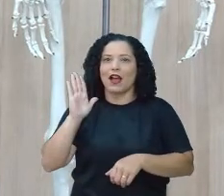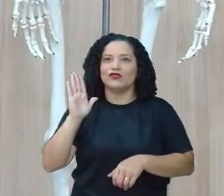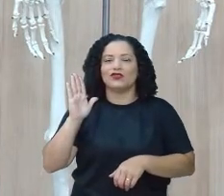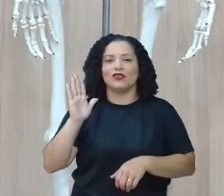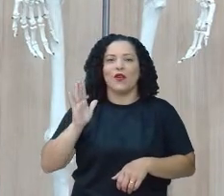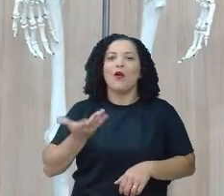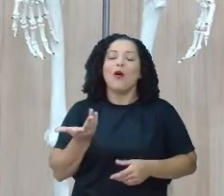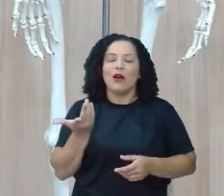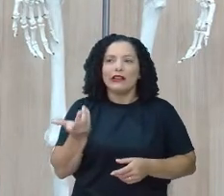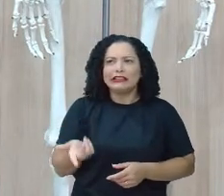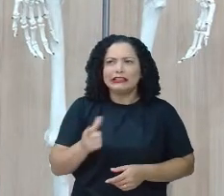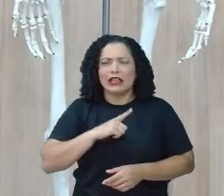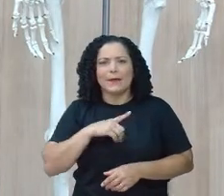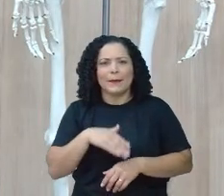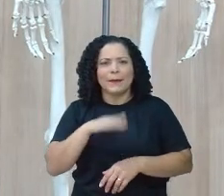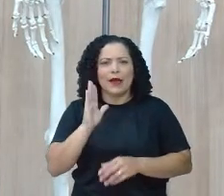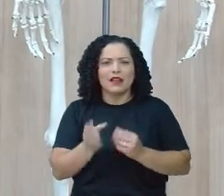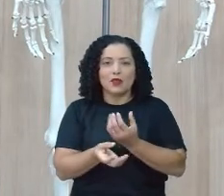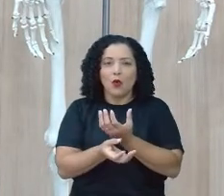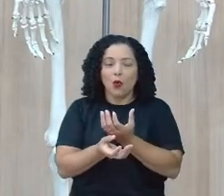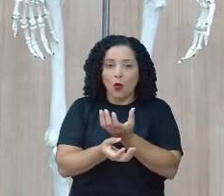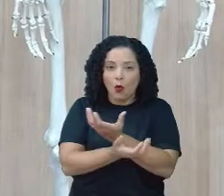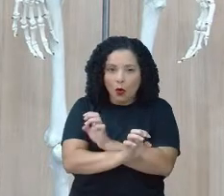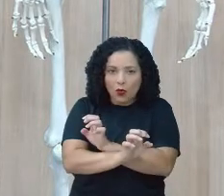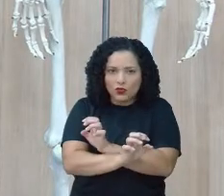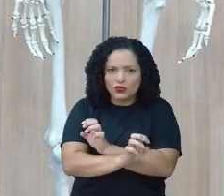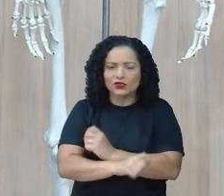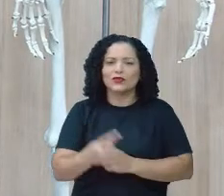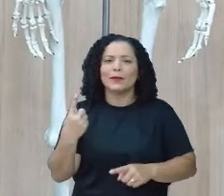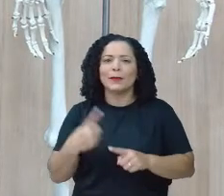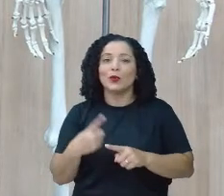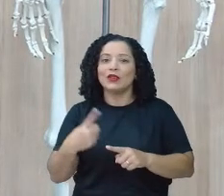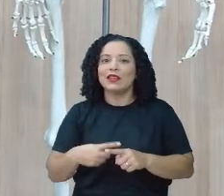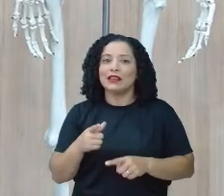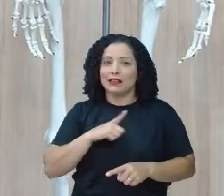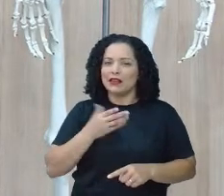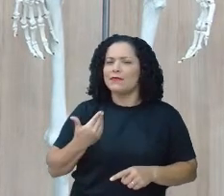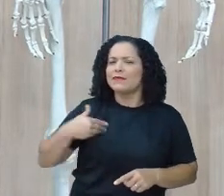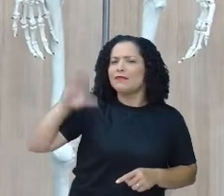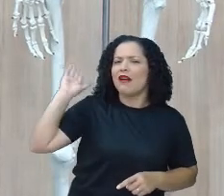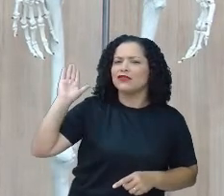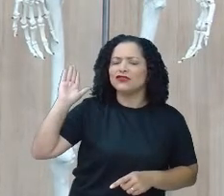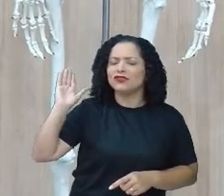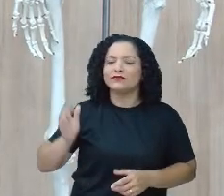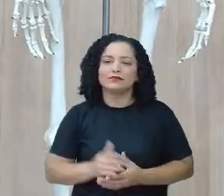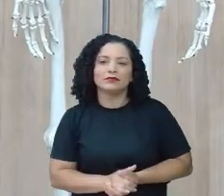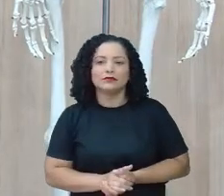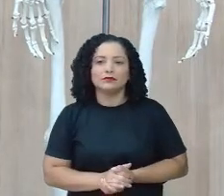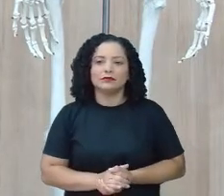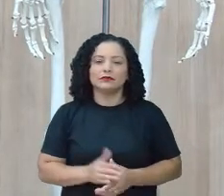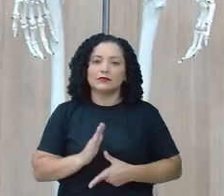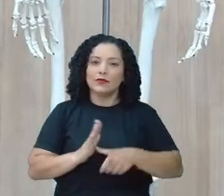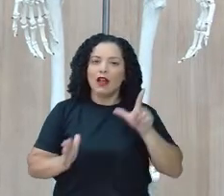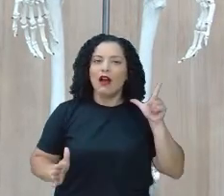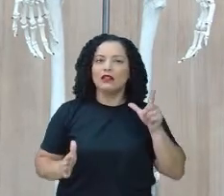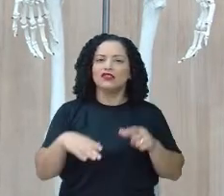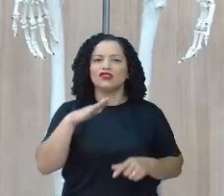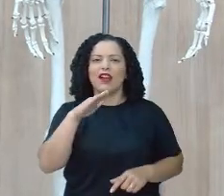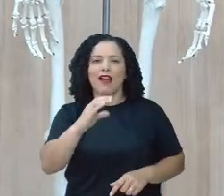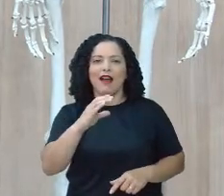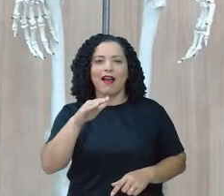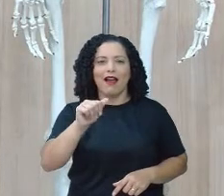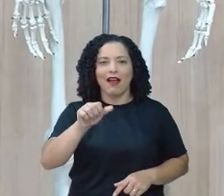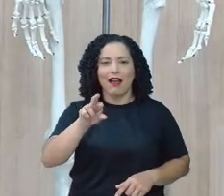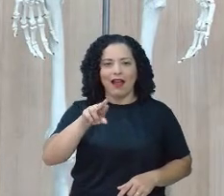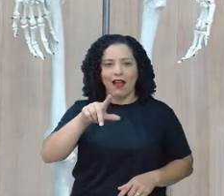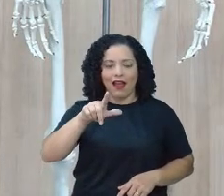300 ossos. Como assim, professora? Então, o recém-nascido tem mais ossos que a gente? Antes a senhora colocou que era cartilagem.